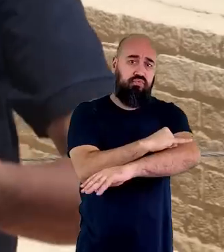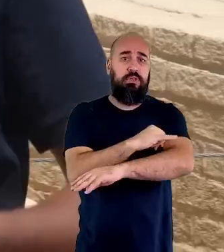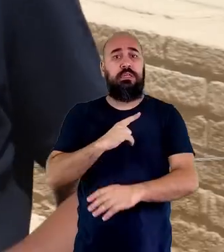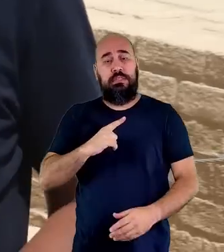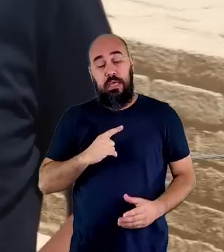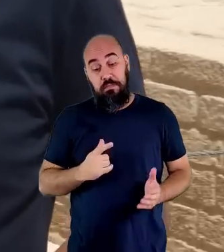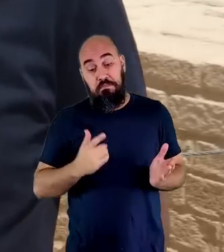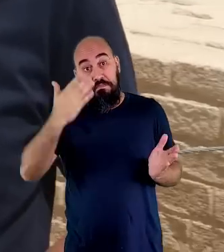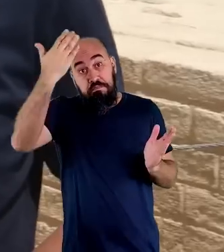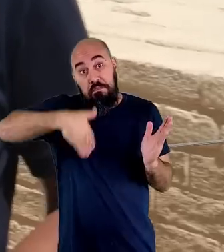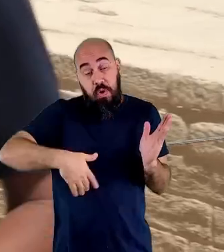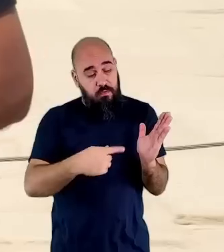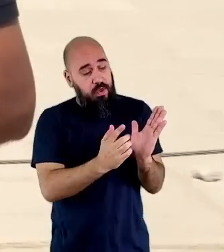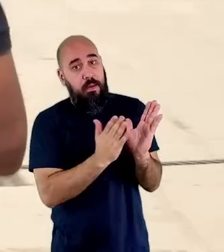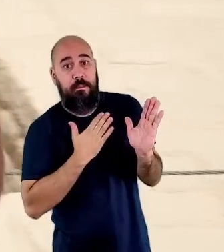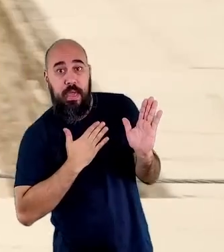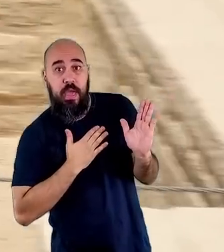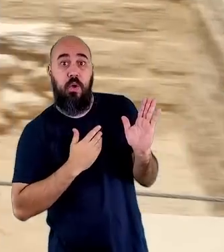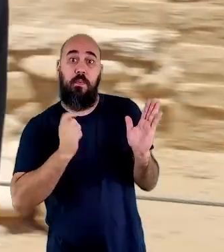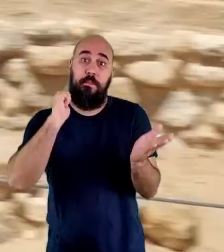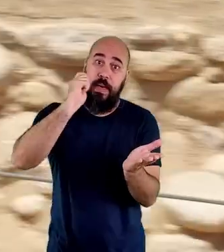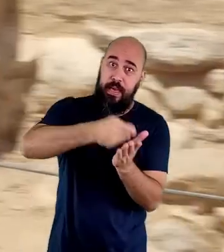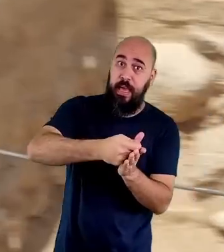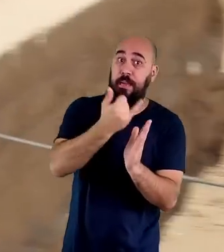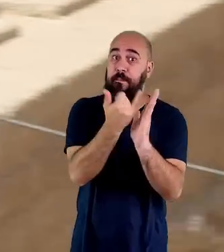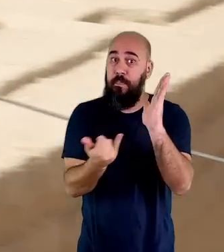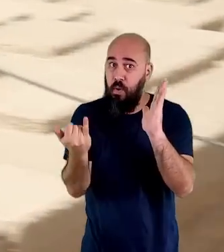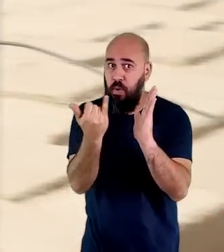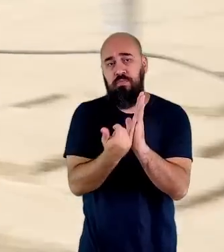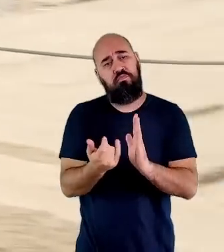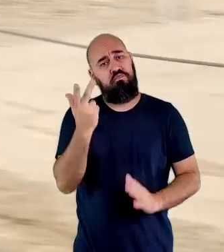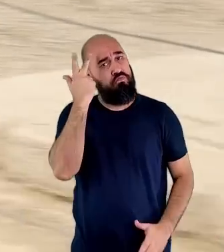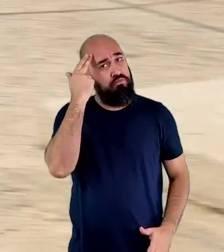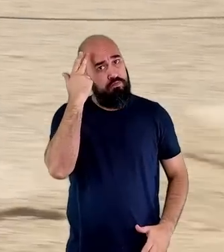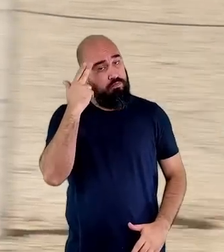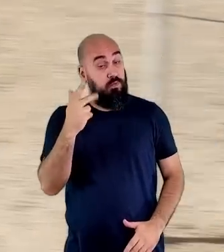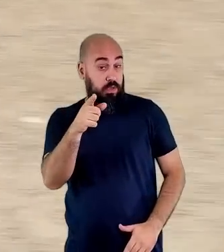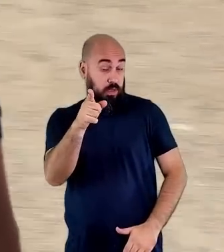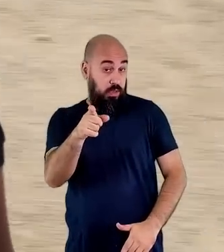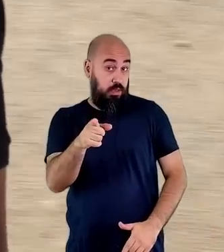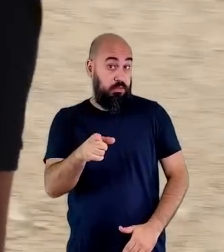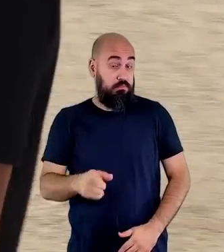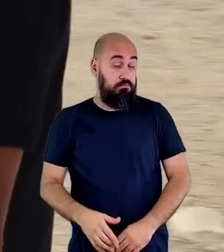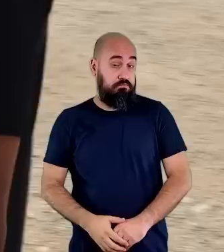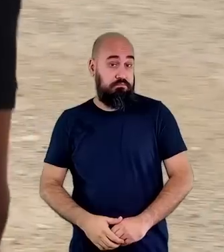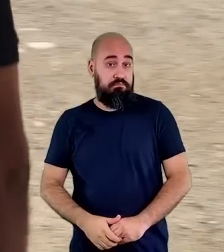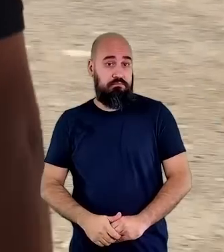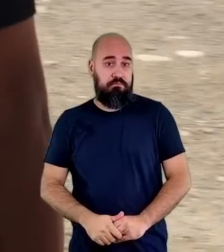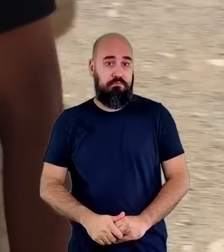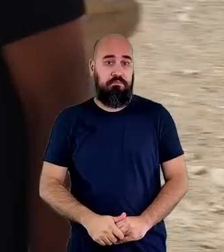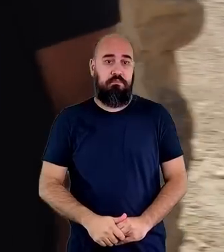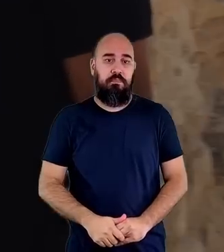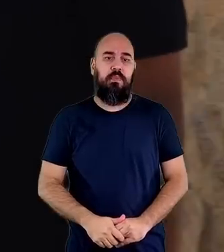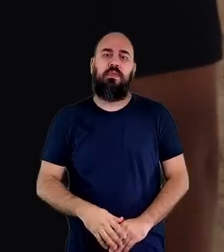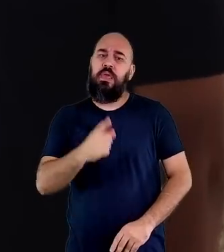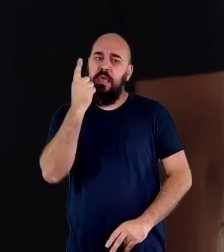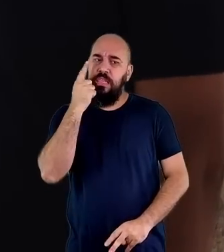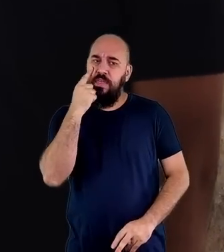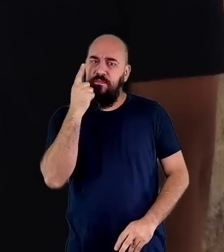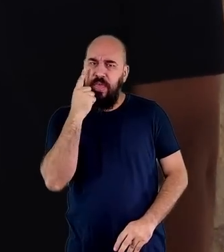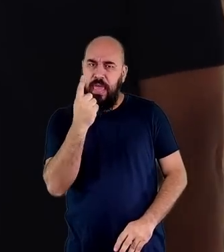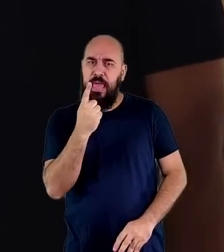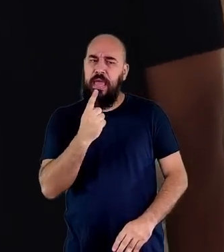fazer tributação na Receita Federal. Aliás, quando a gente atravessa a rua e vem para a câmara que está do lado de cá, você ainda vê